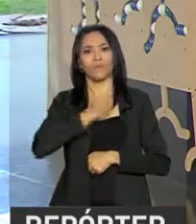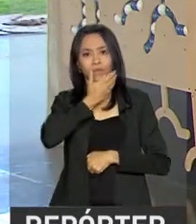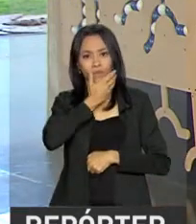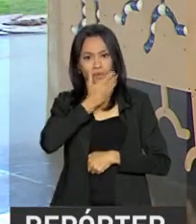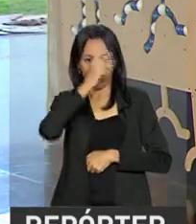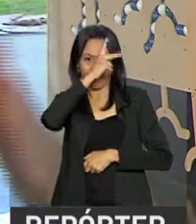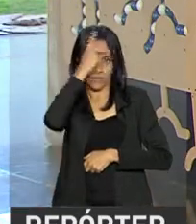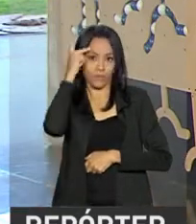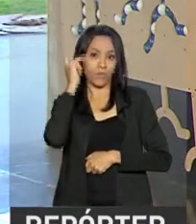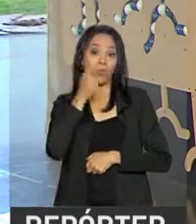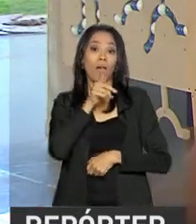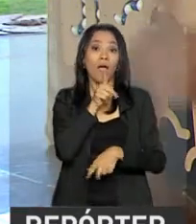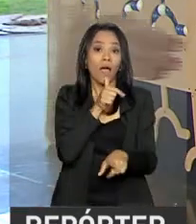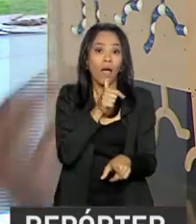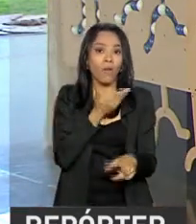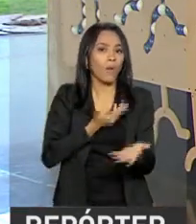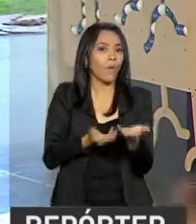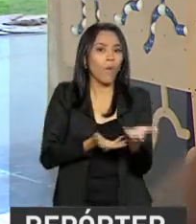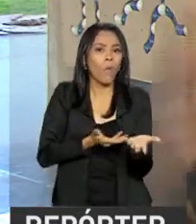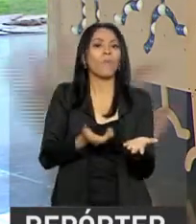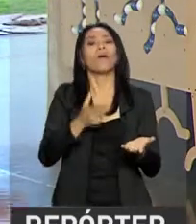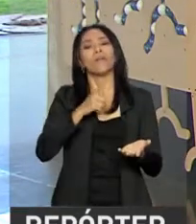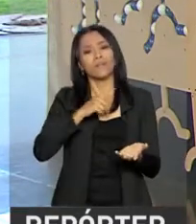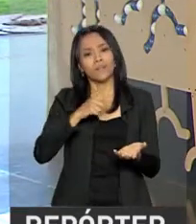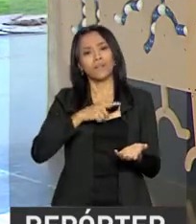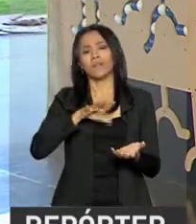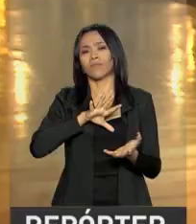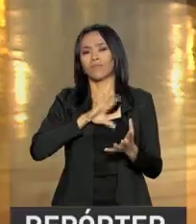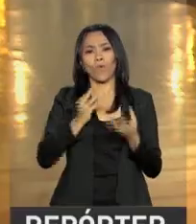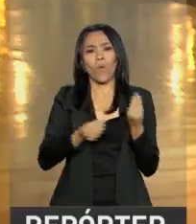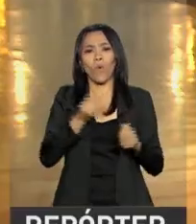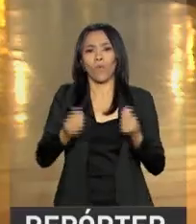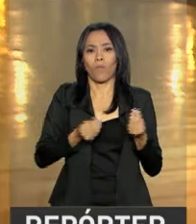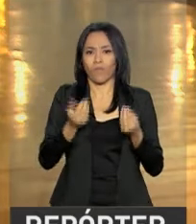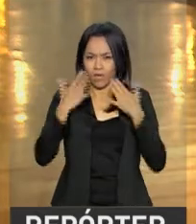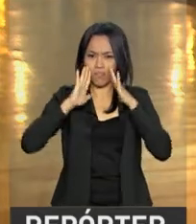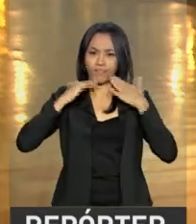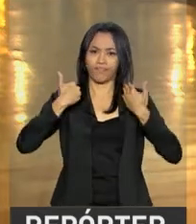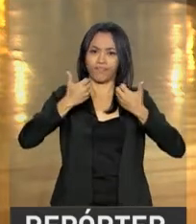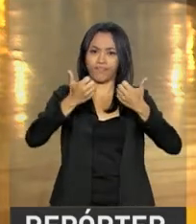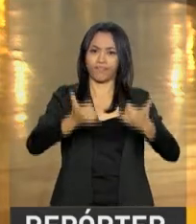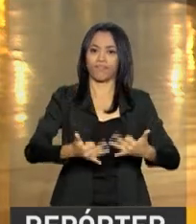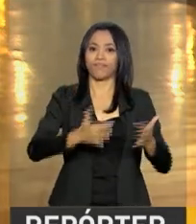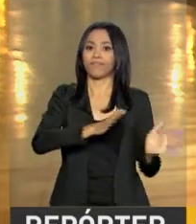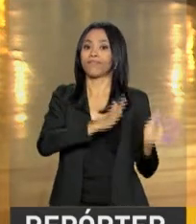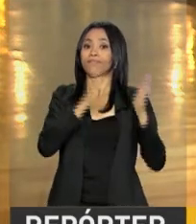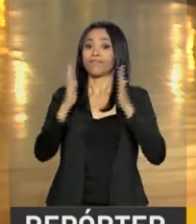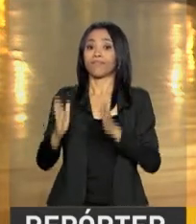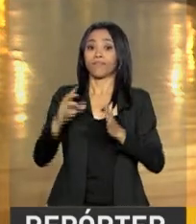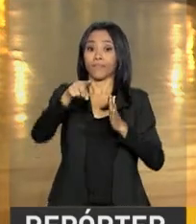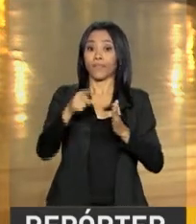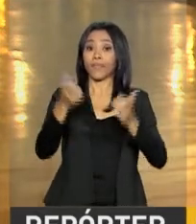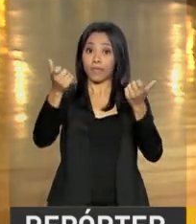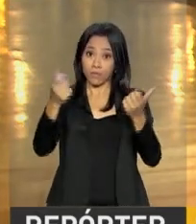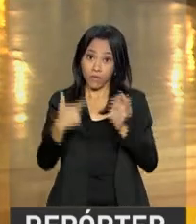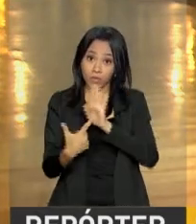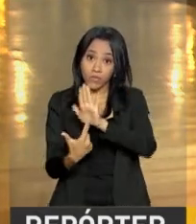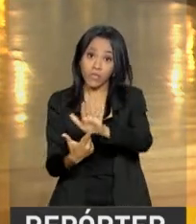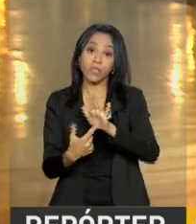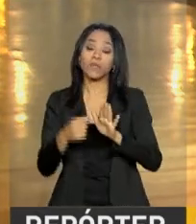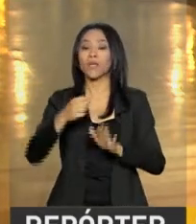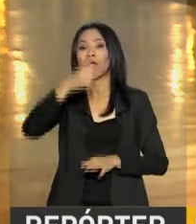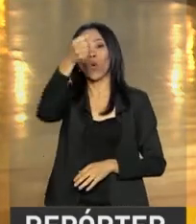devem pelo meio cultural espiritual e da própria sobrevivência à mostra planeta água é uma das atividades paralelas do